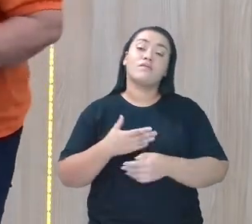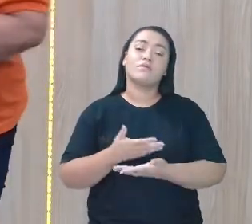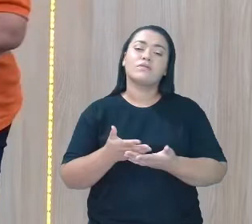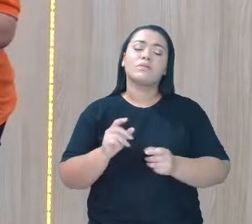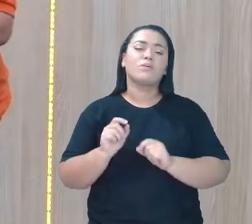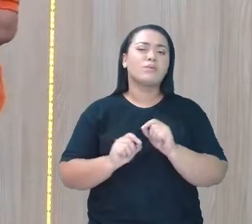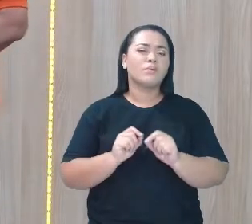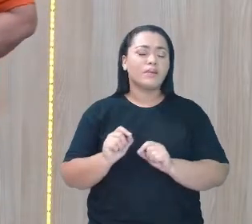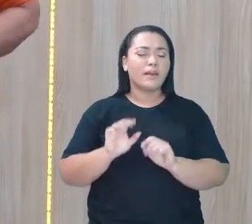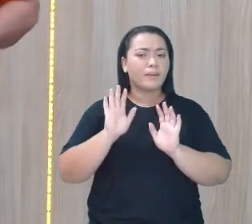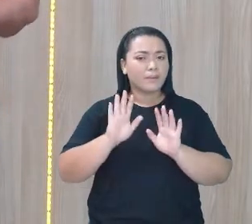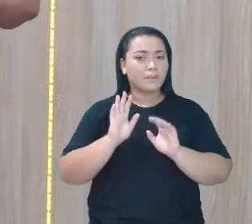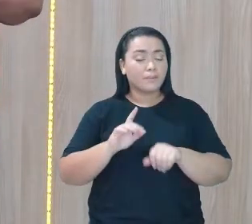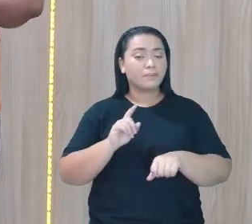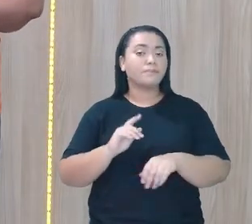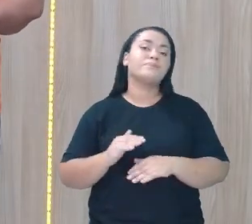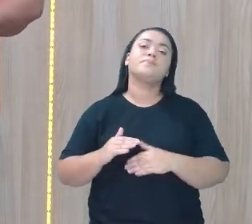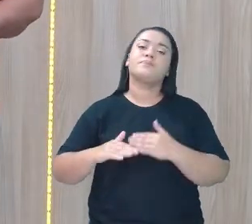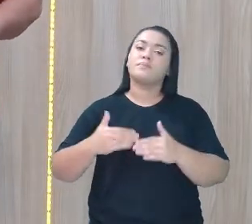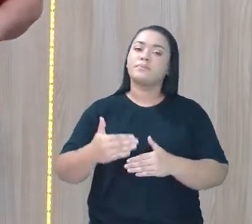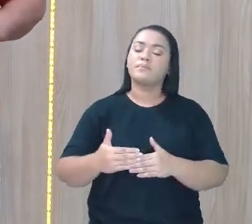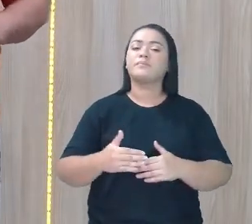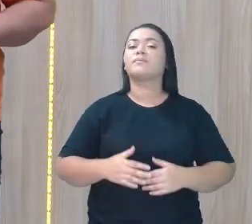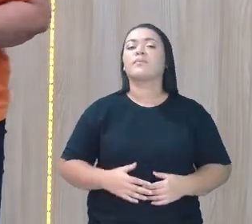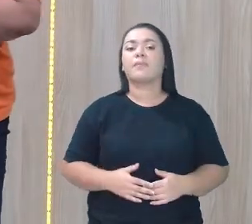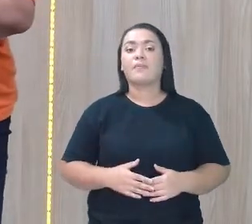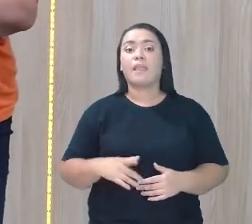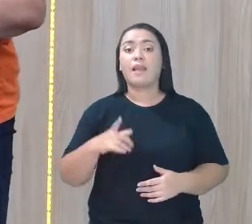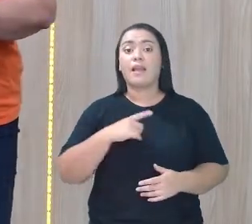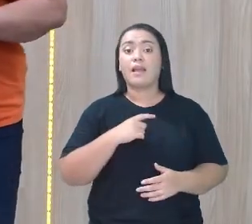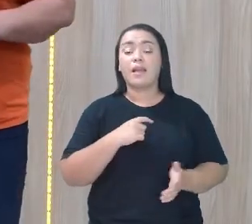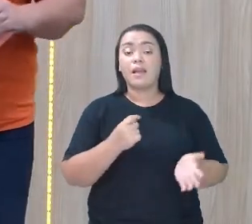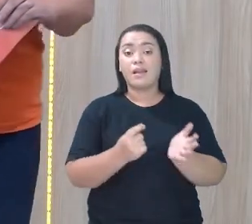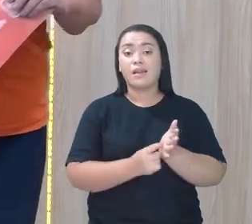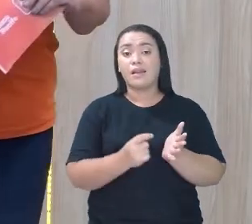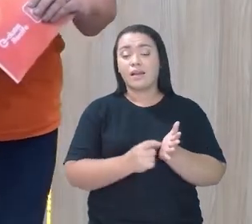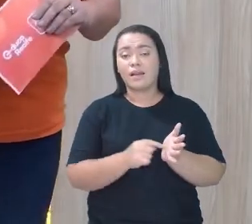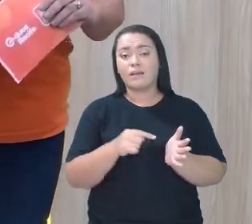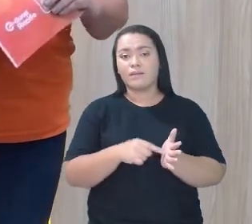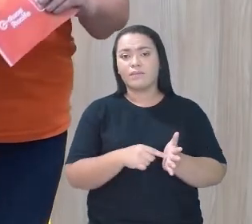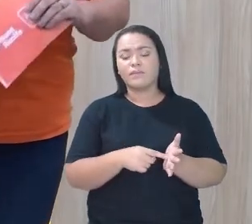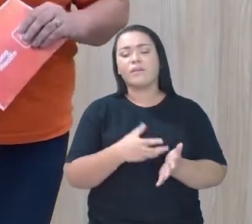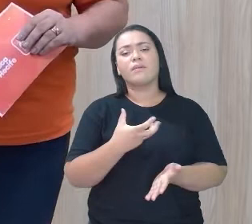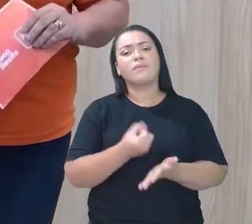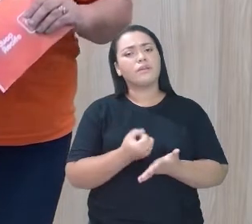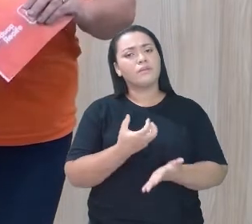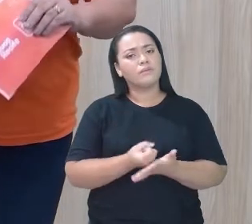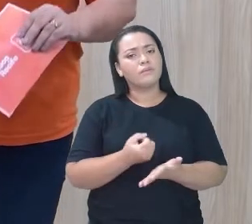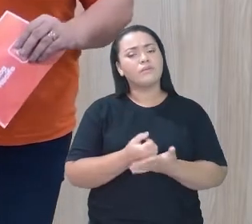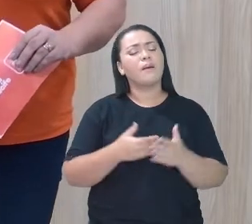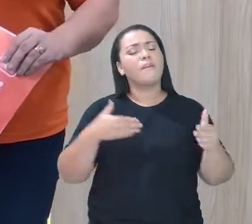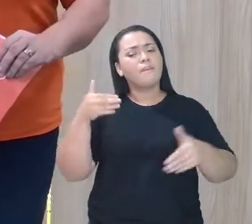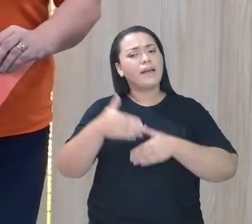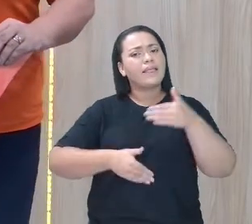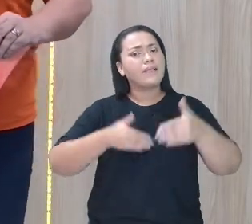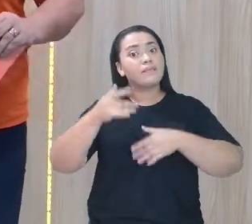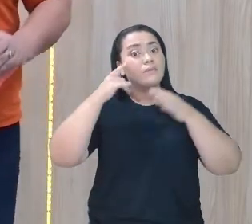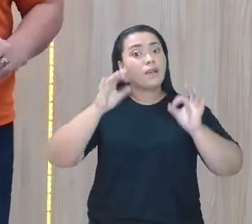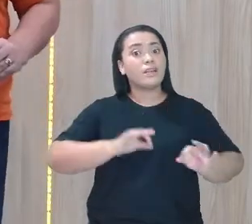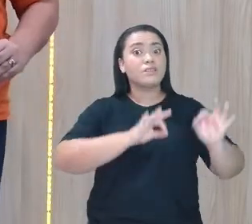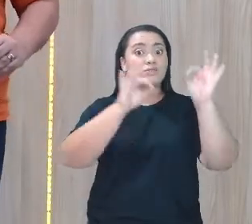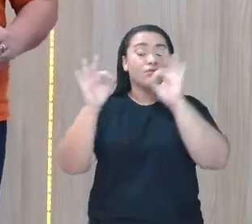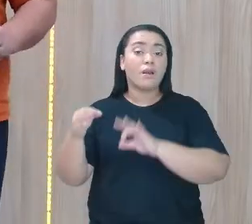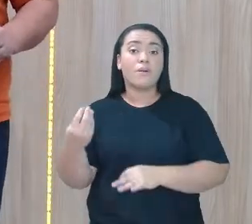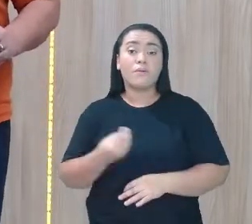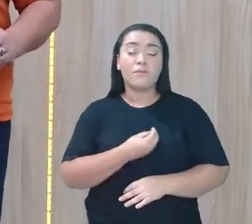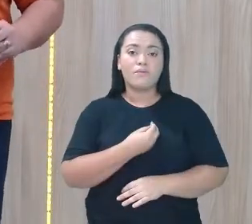logo vão poder baixar, um aplicativo para poder participar, assistir a nossa aula ao